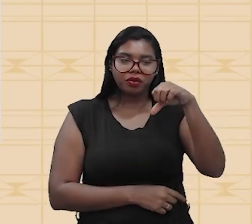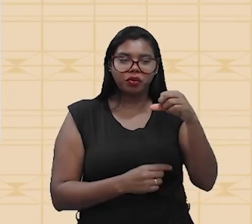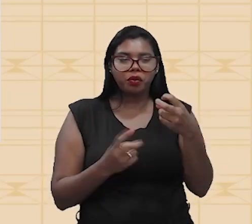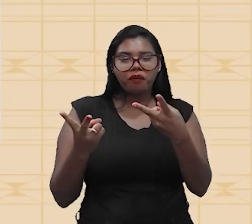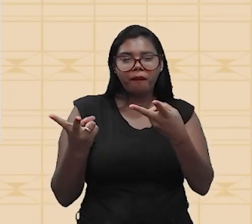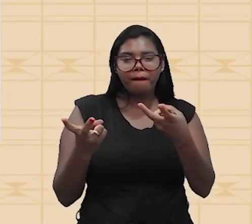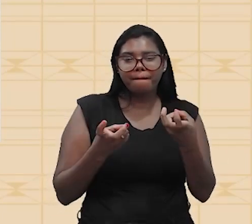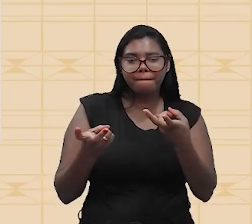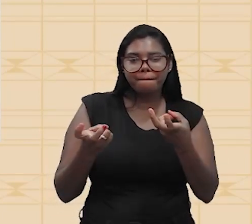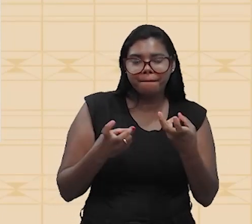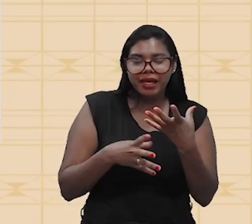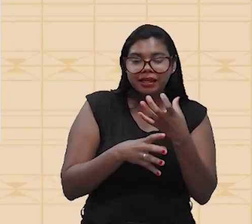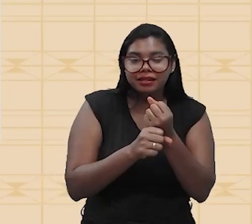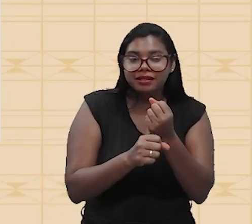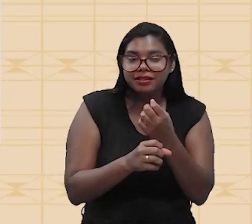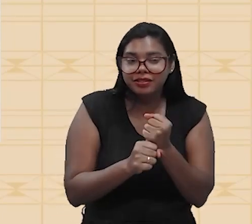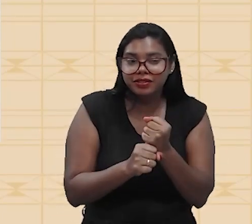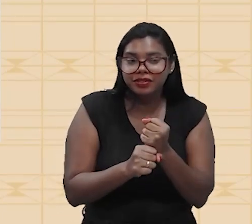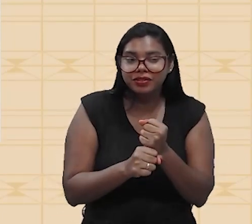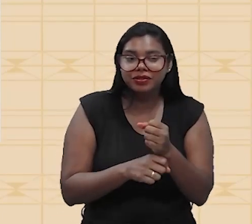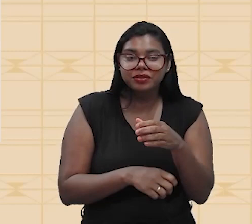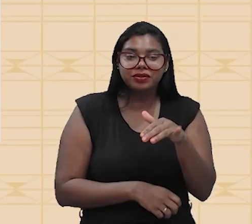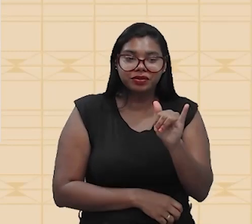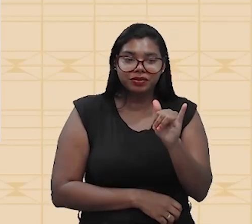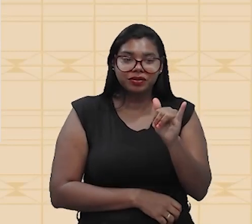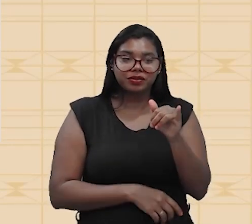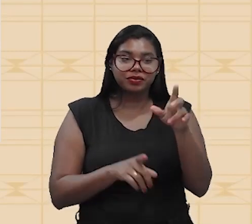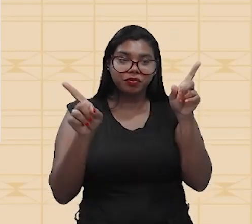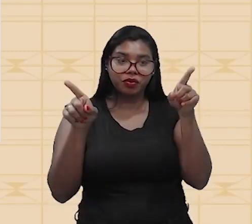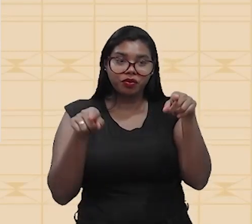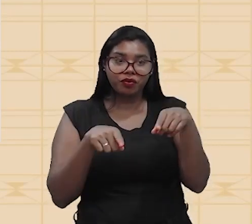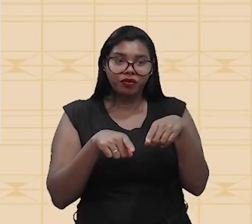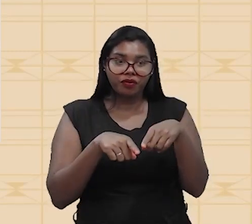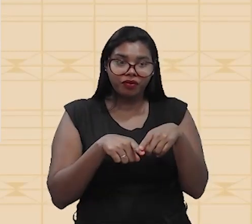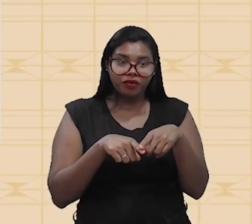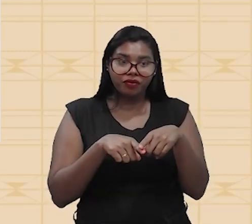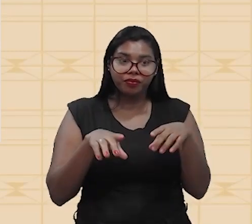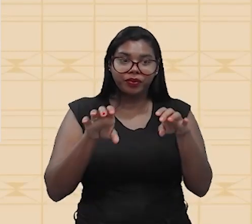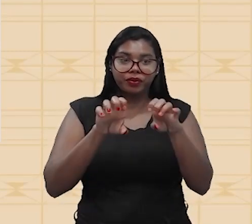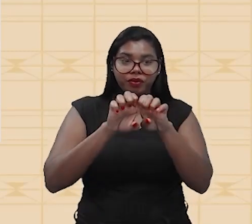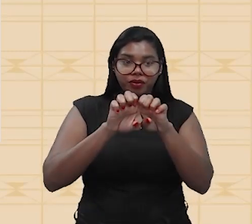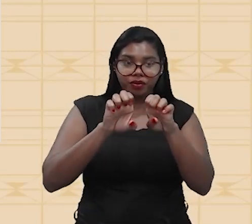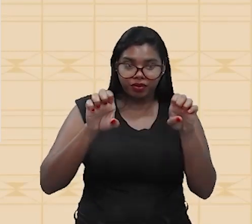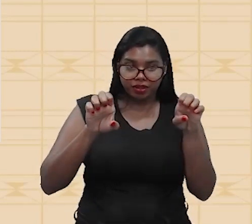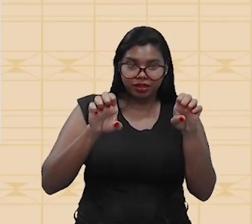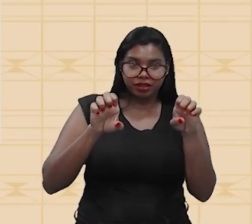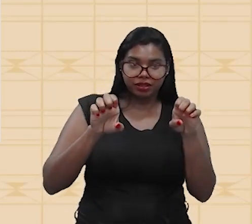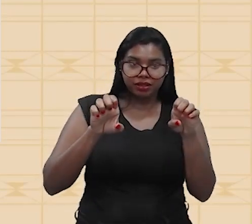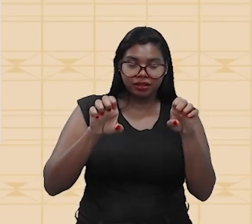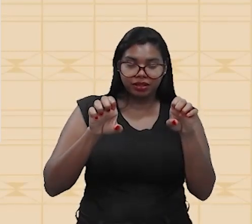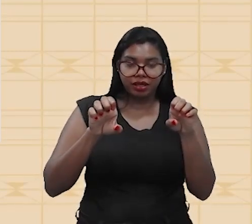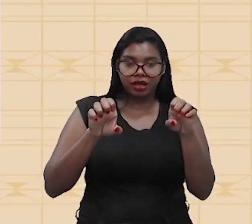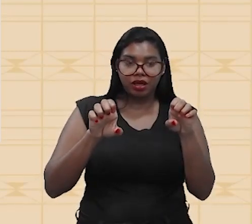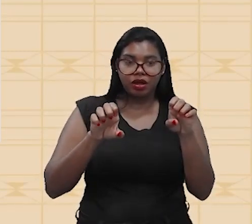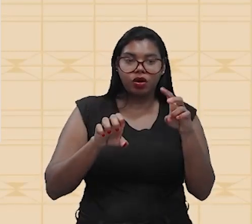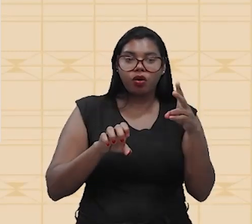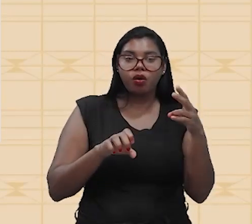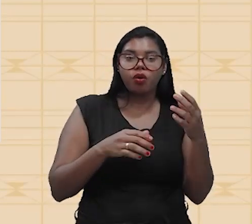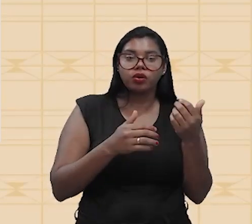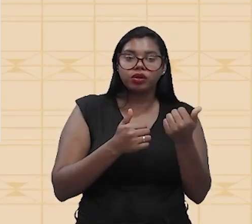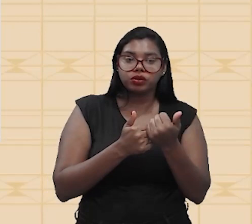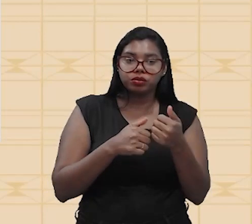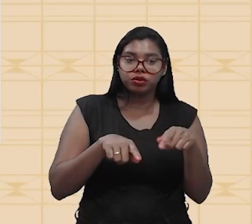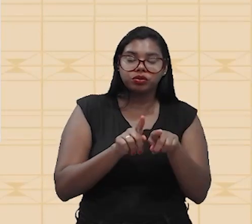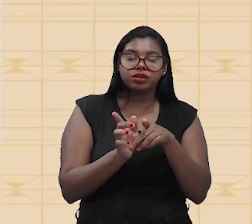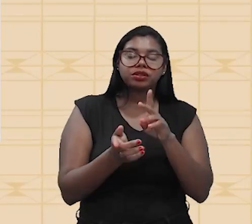posso calcular o Y do vértice através de uma equação ou através de uma substituição. Se